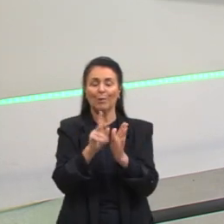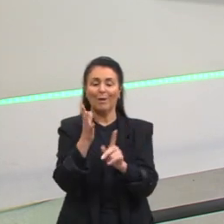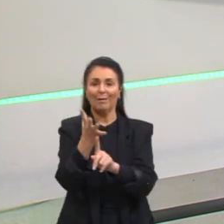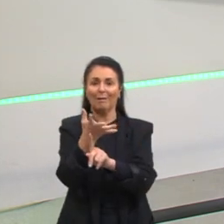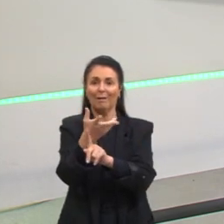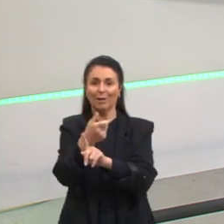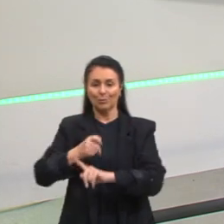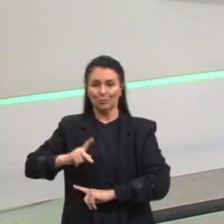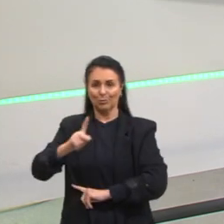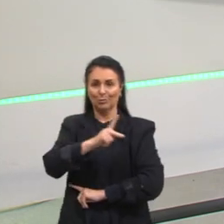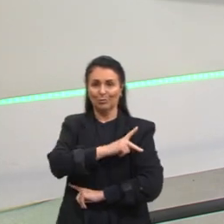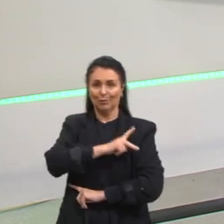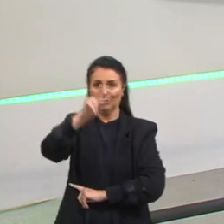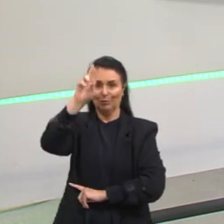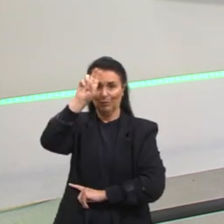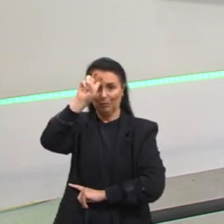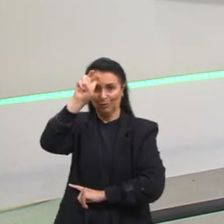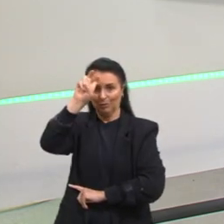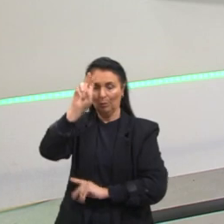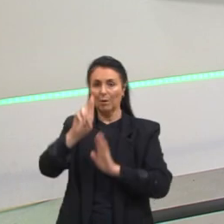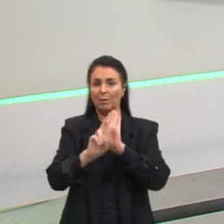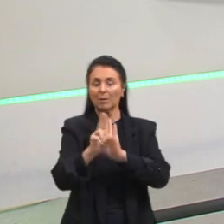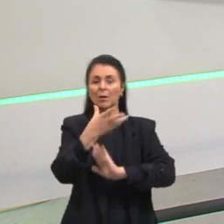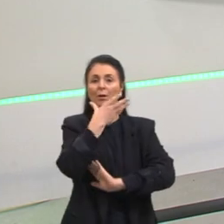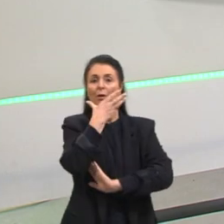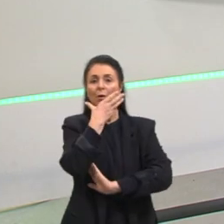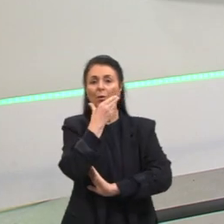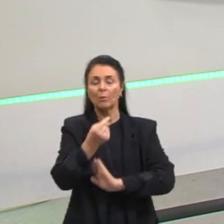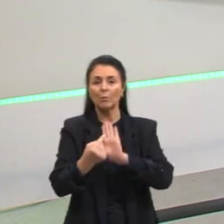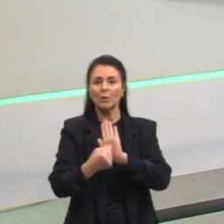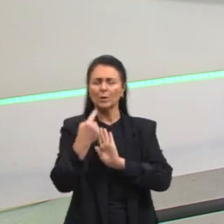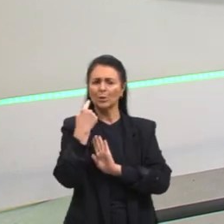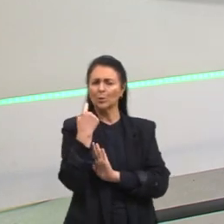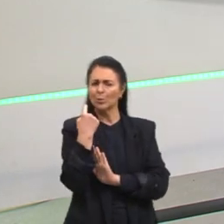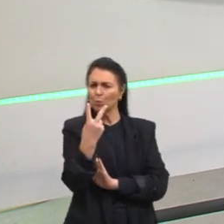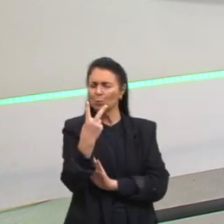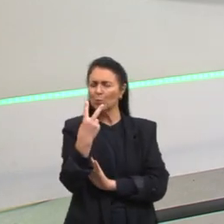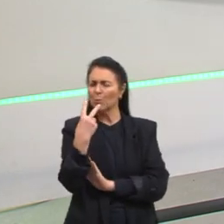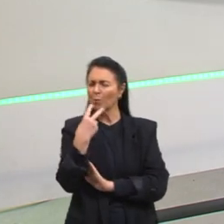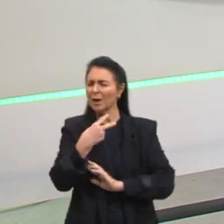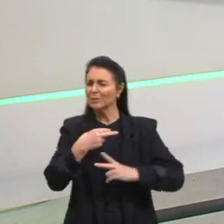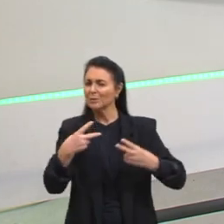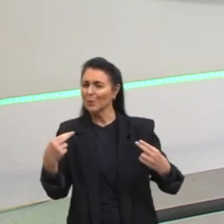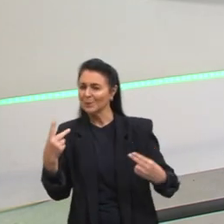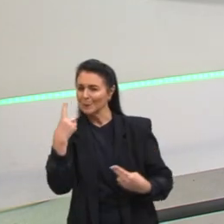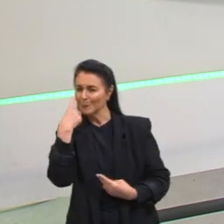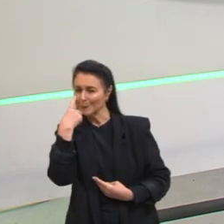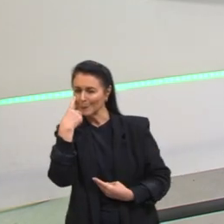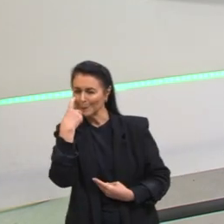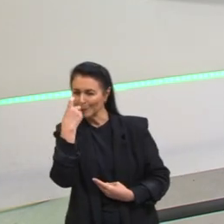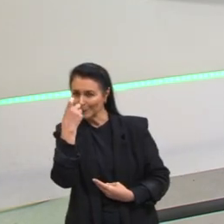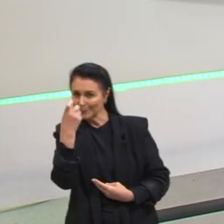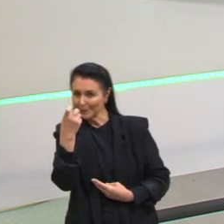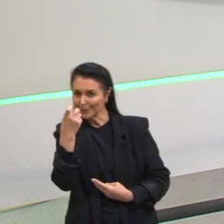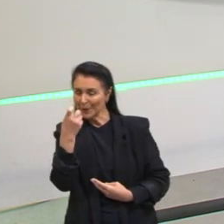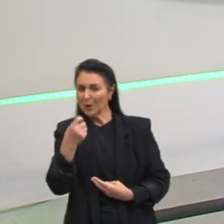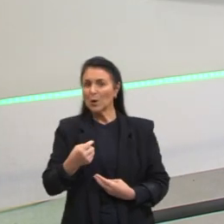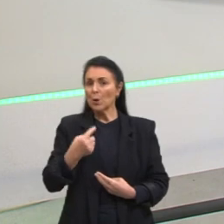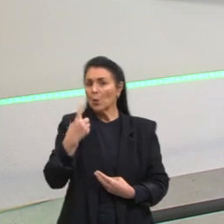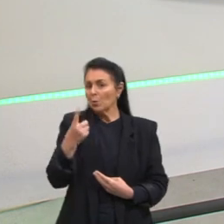a representação do homem ela também traz aqui duas curiosidades tá uma delas já não não é tão